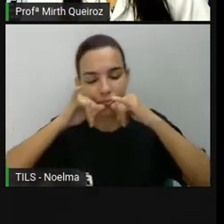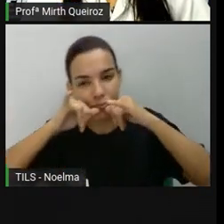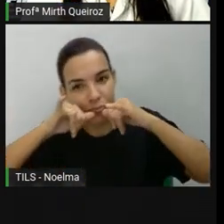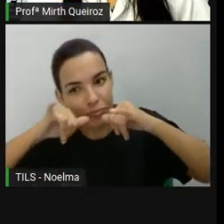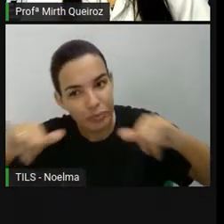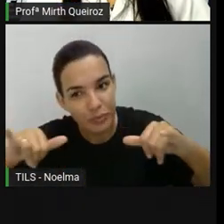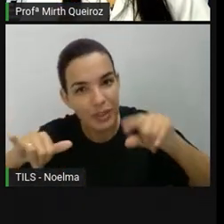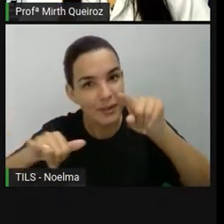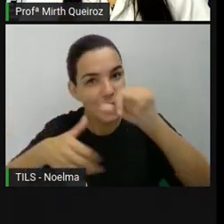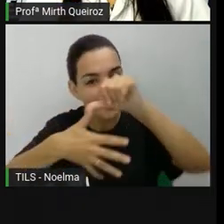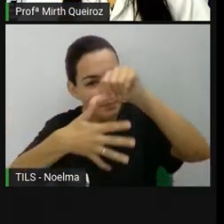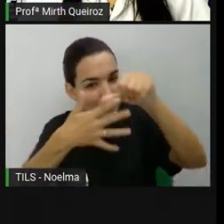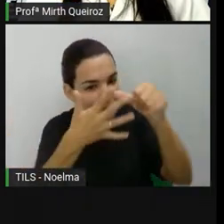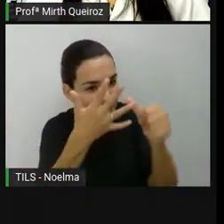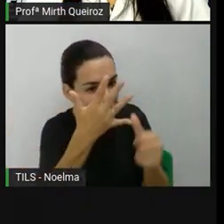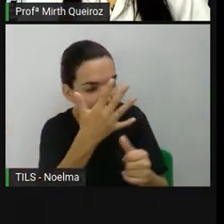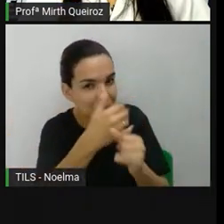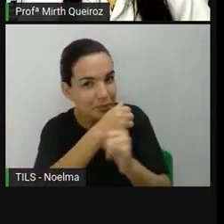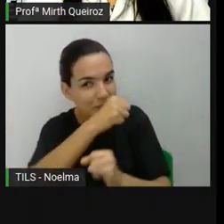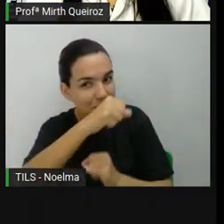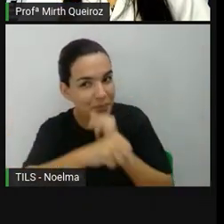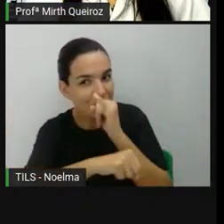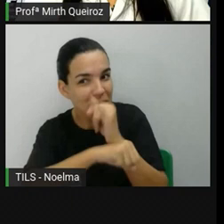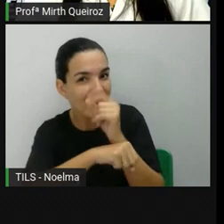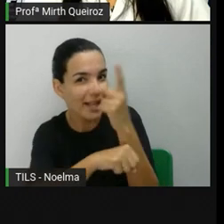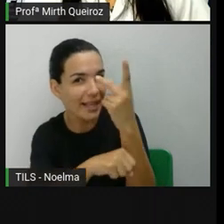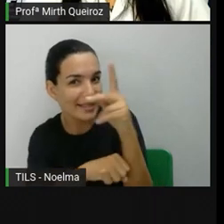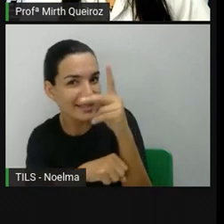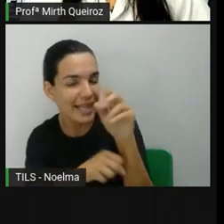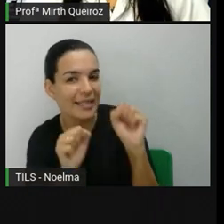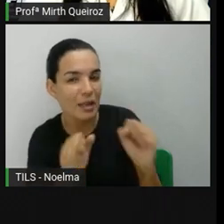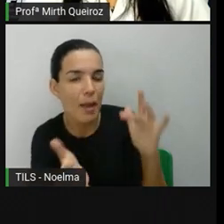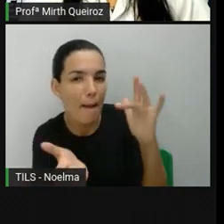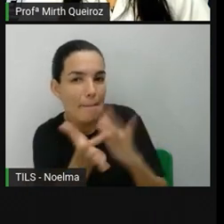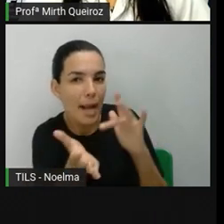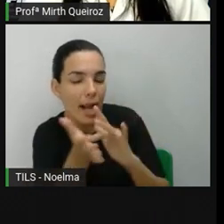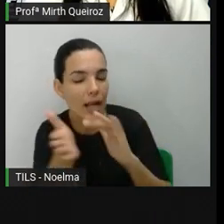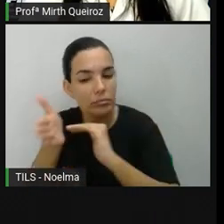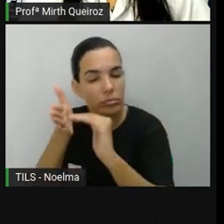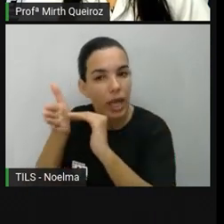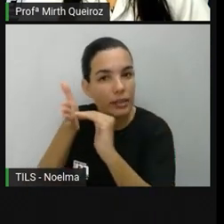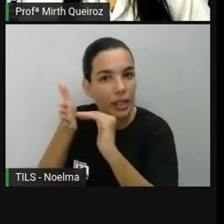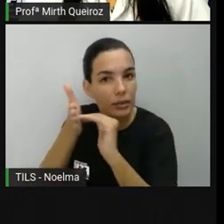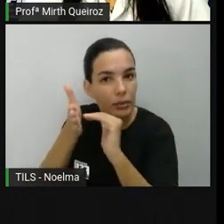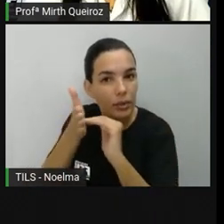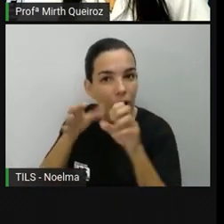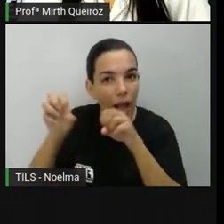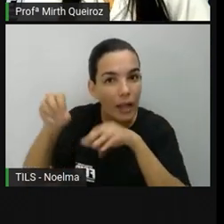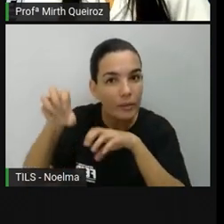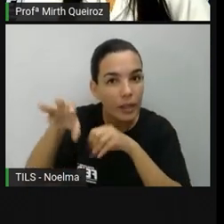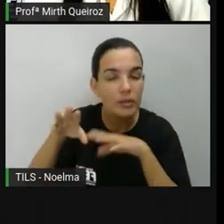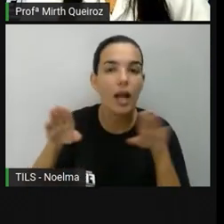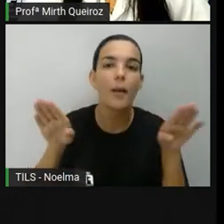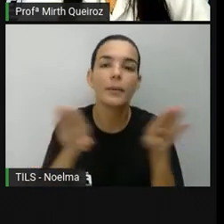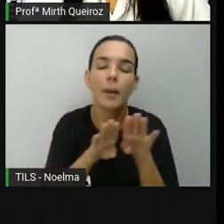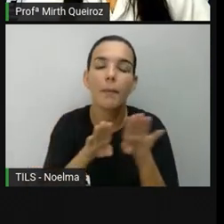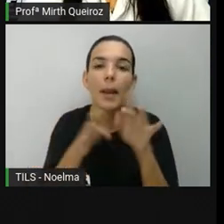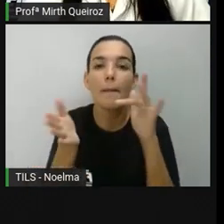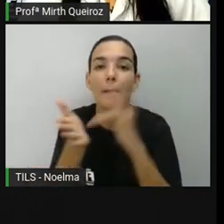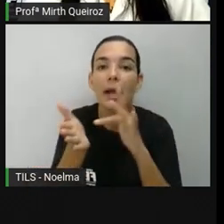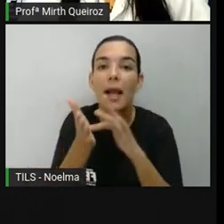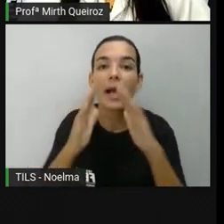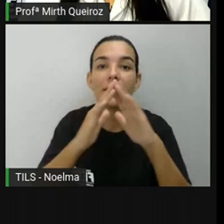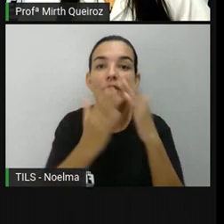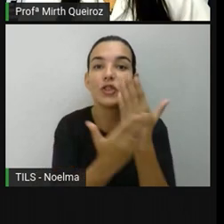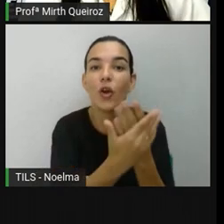de vocês, marcar a Secretaria da Educação e marcar também as escolas de vocês, para que a gente possa acompanhar aí